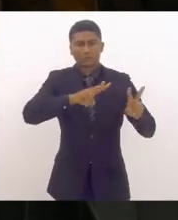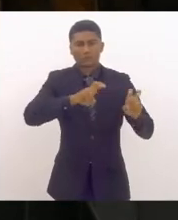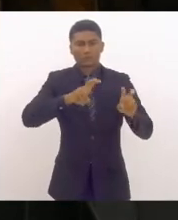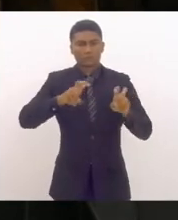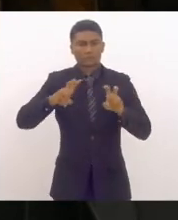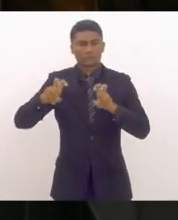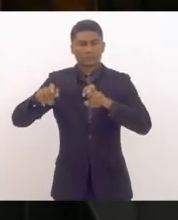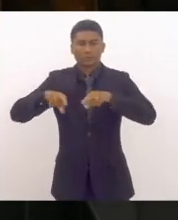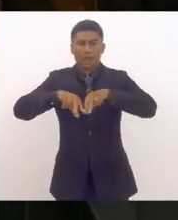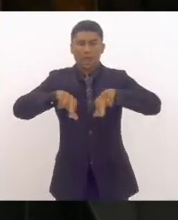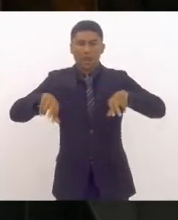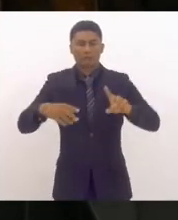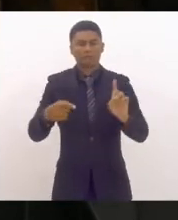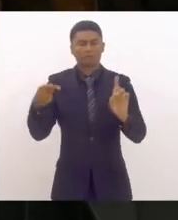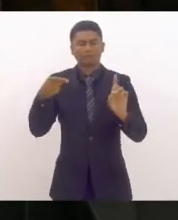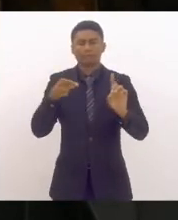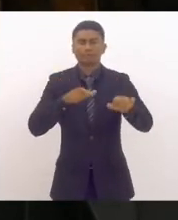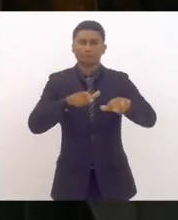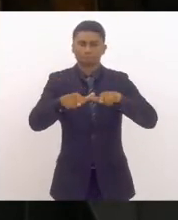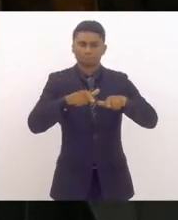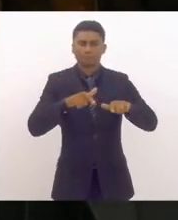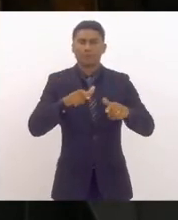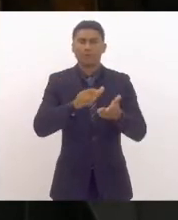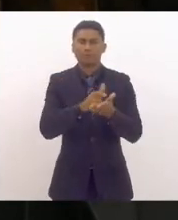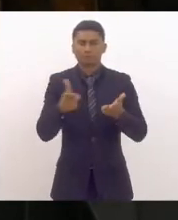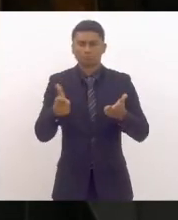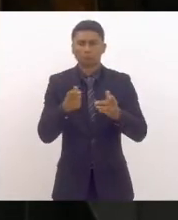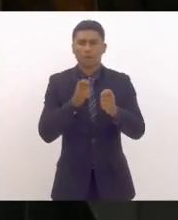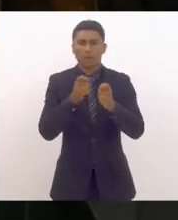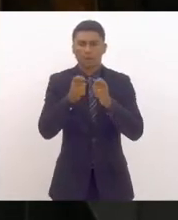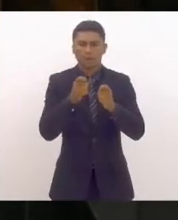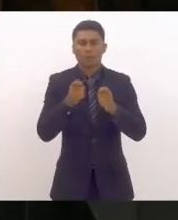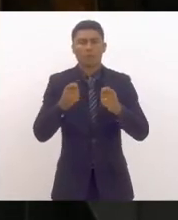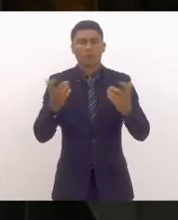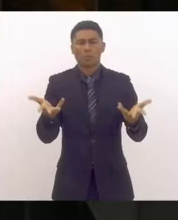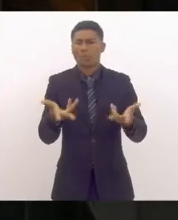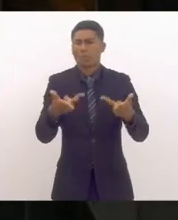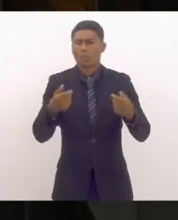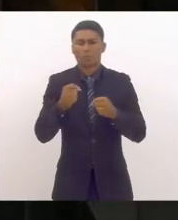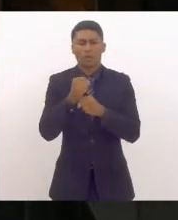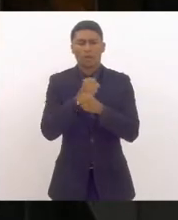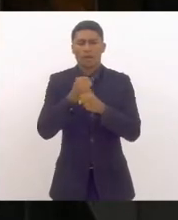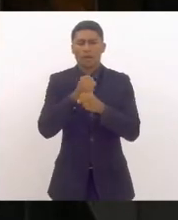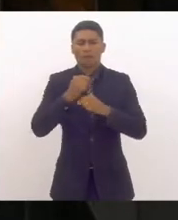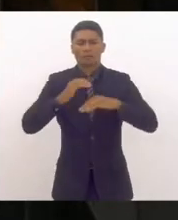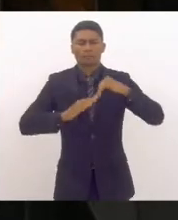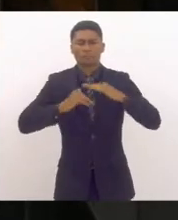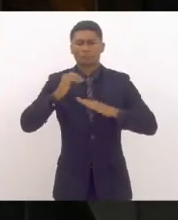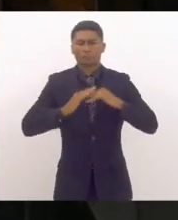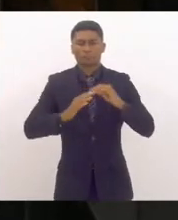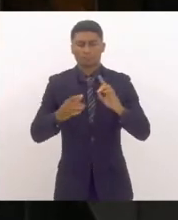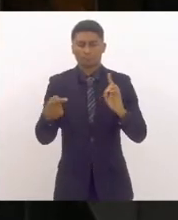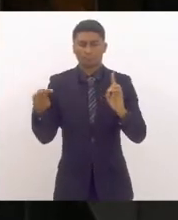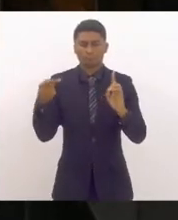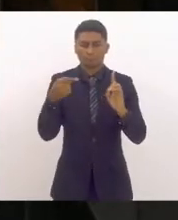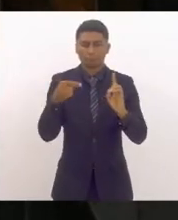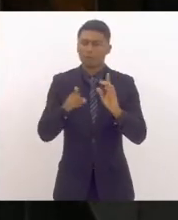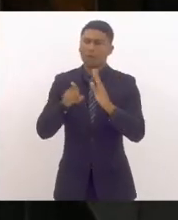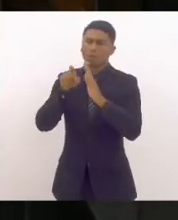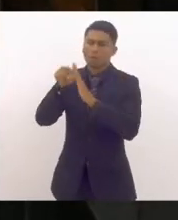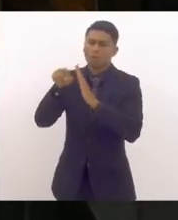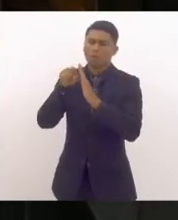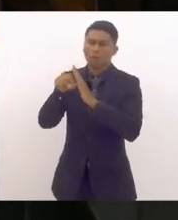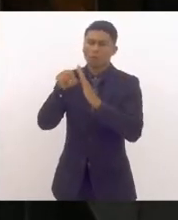excelente repórter que é a muitos anos e fez lá uma série de